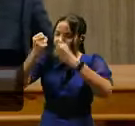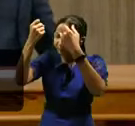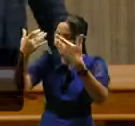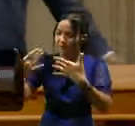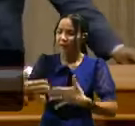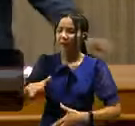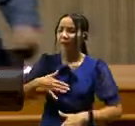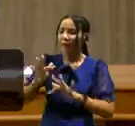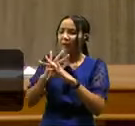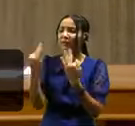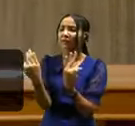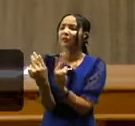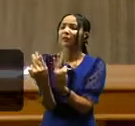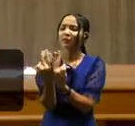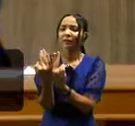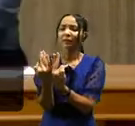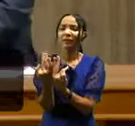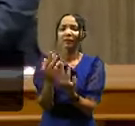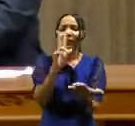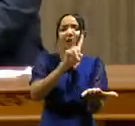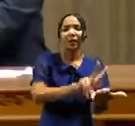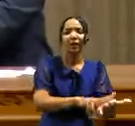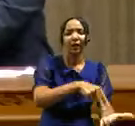ir lá onde